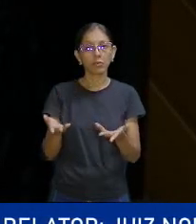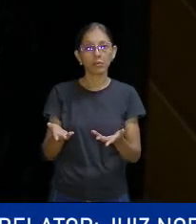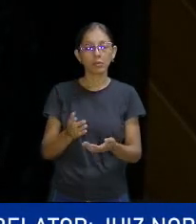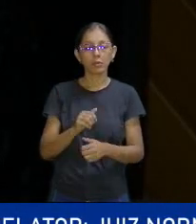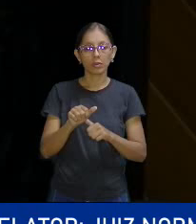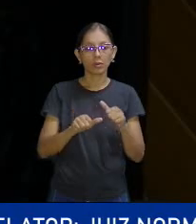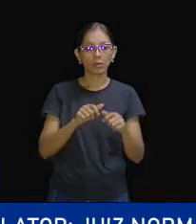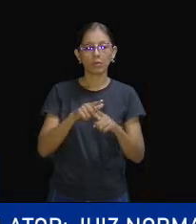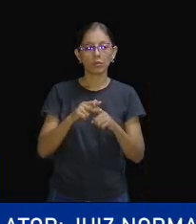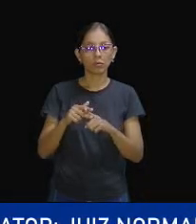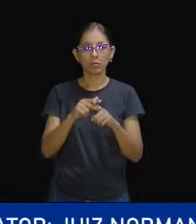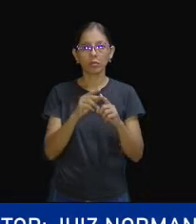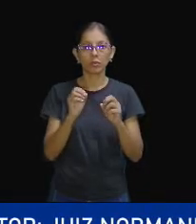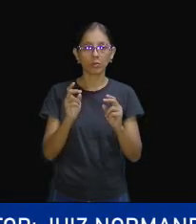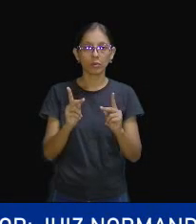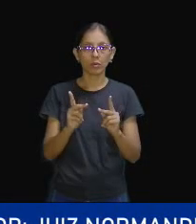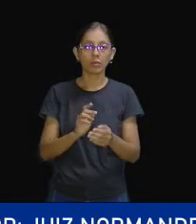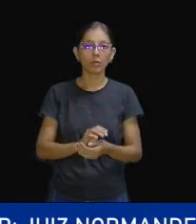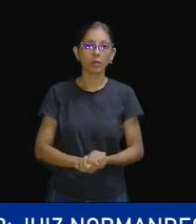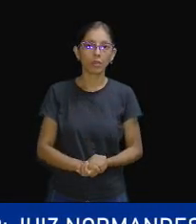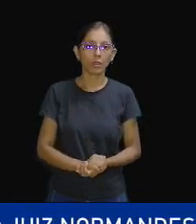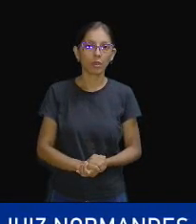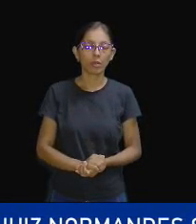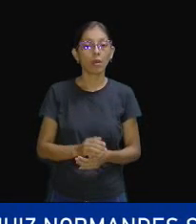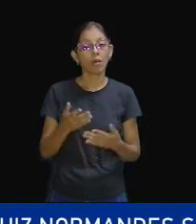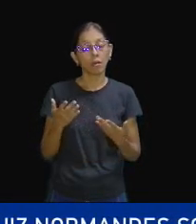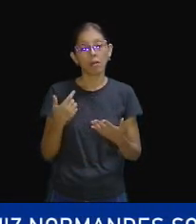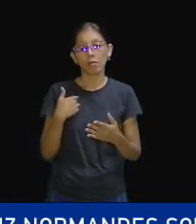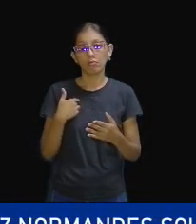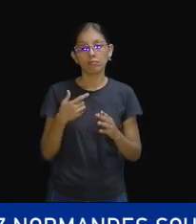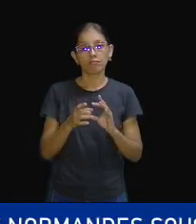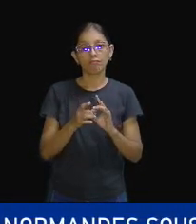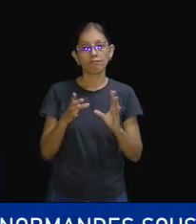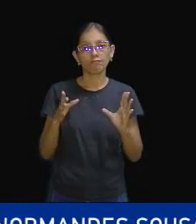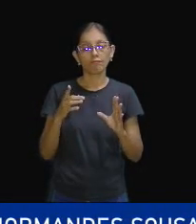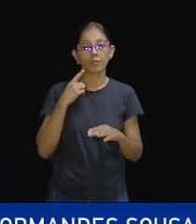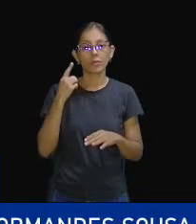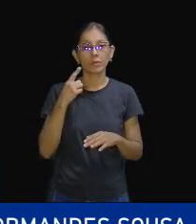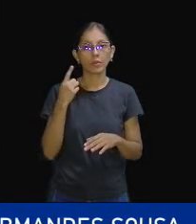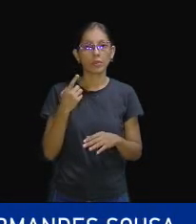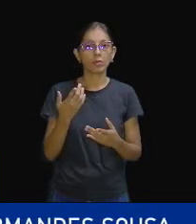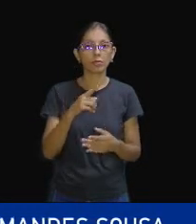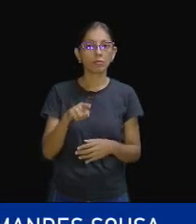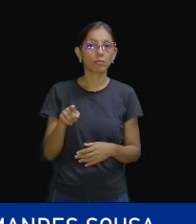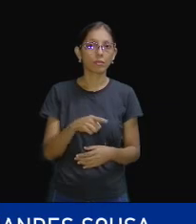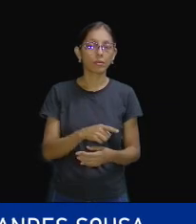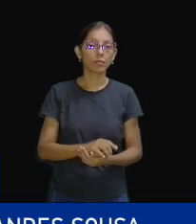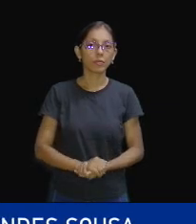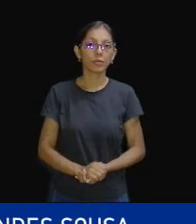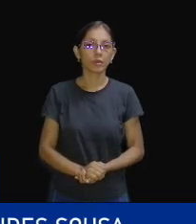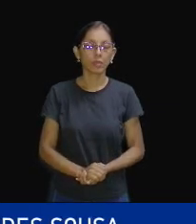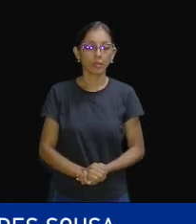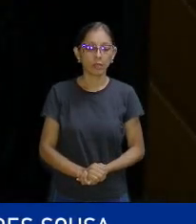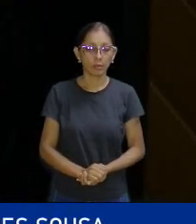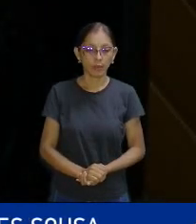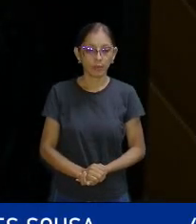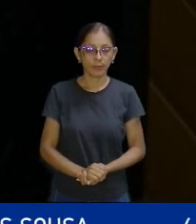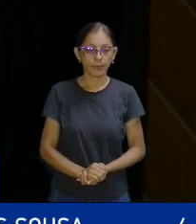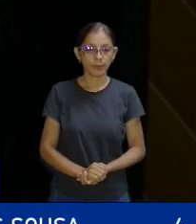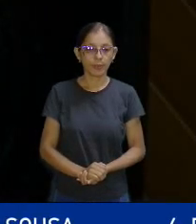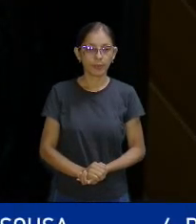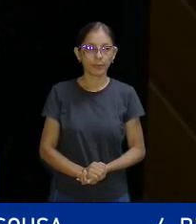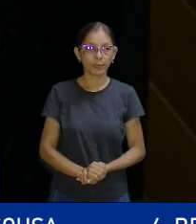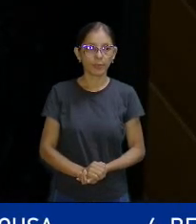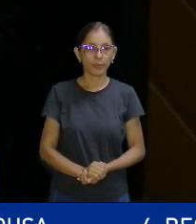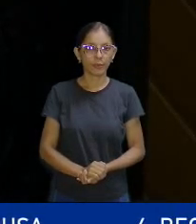Certo, excelência. Então, eu vou abrir mão do pedido de sustentação, tá bom? Certo. E vamos ver que, ao final, também